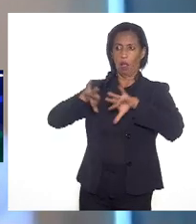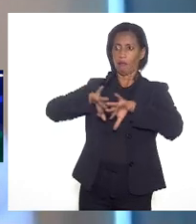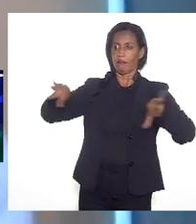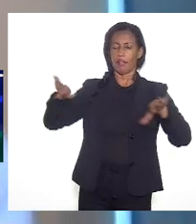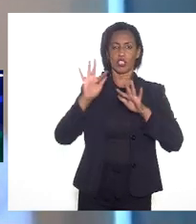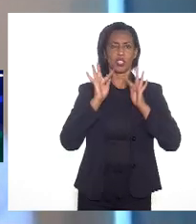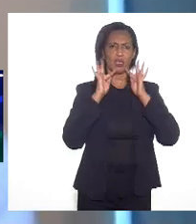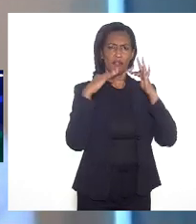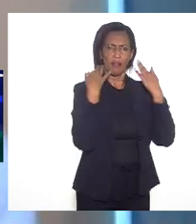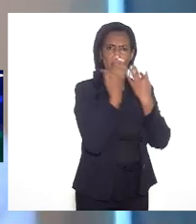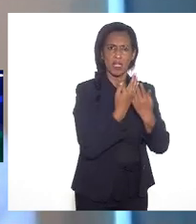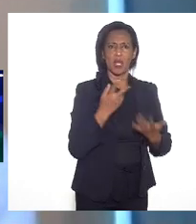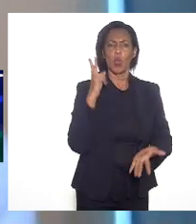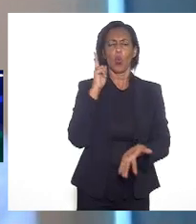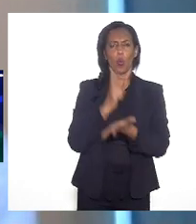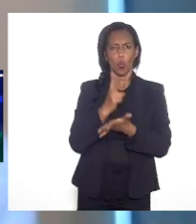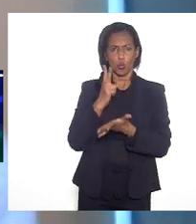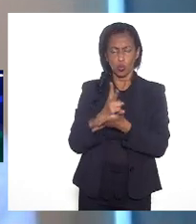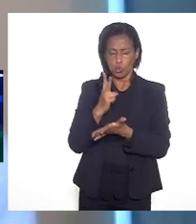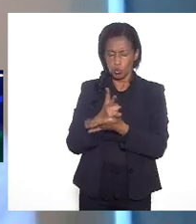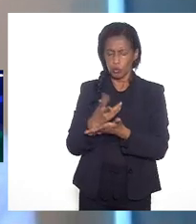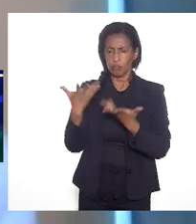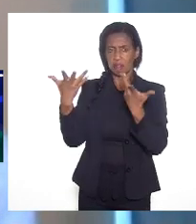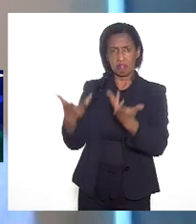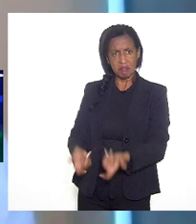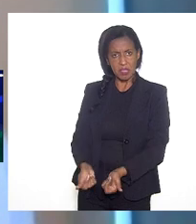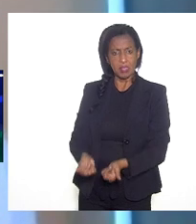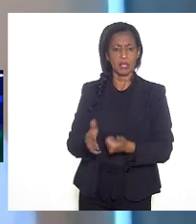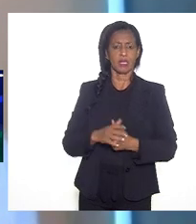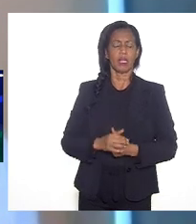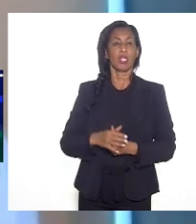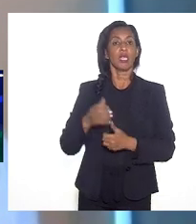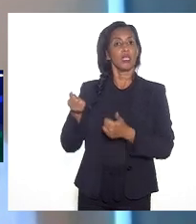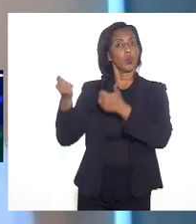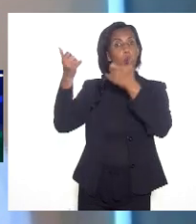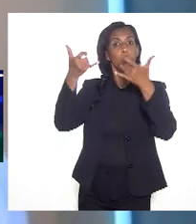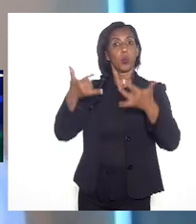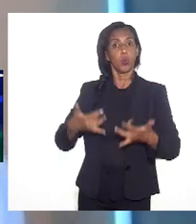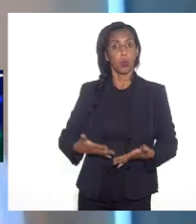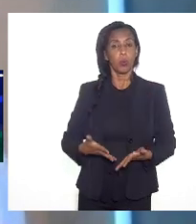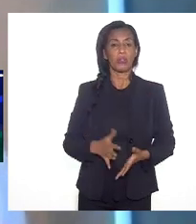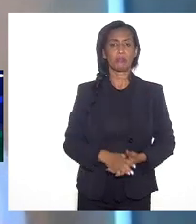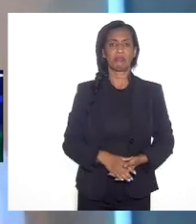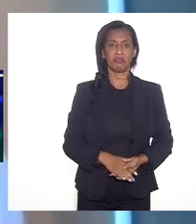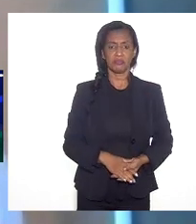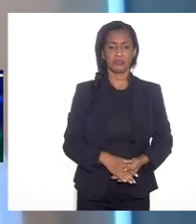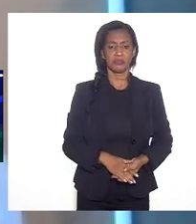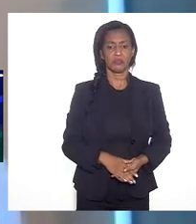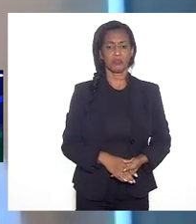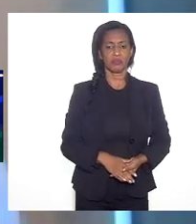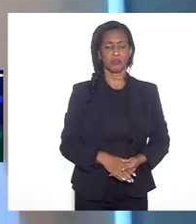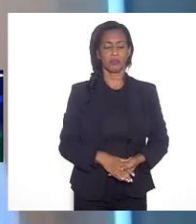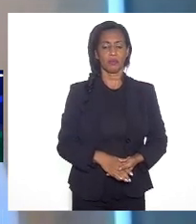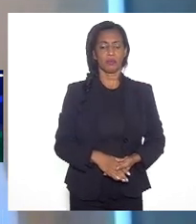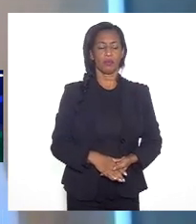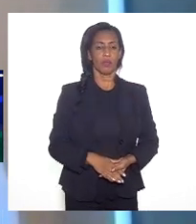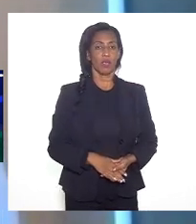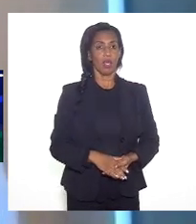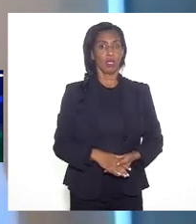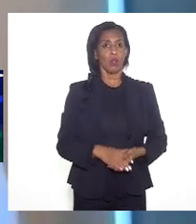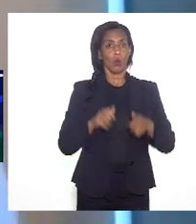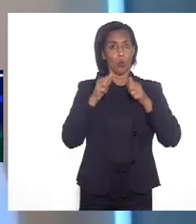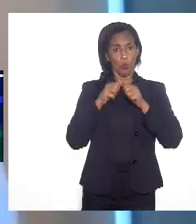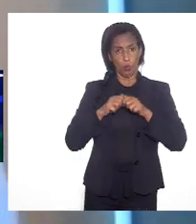conhecido, continua sendo aceitar e justificado. Os surtos de